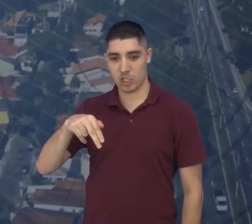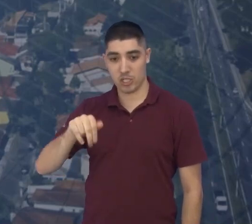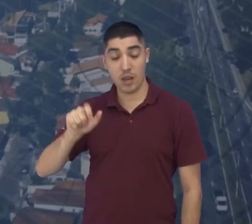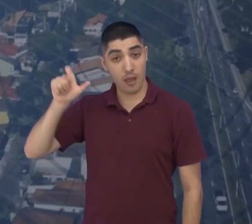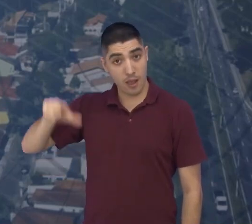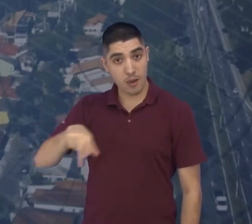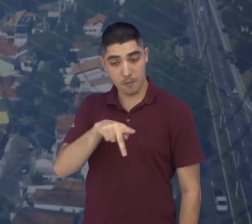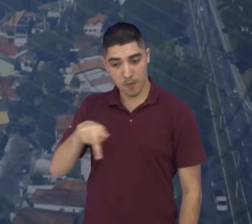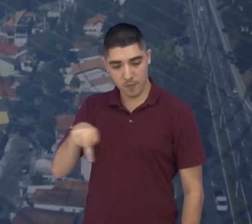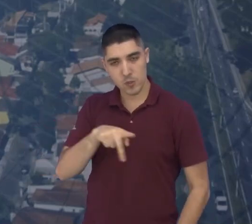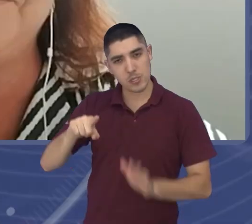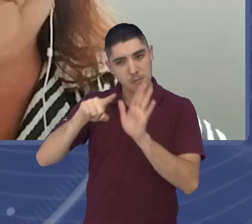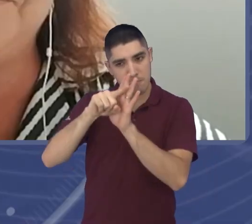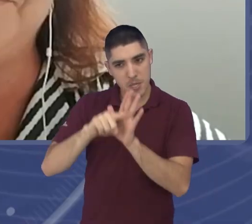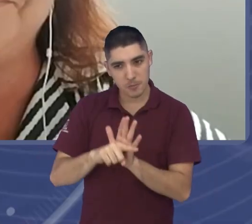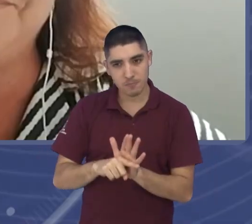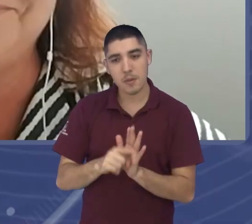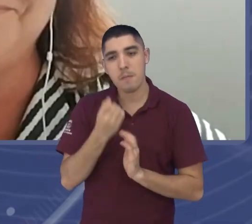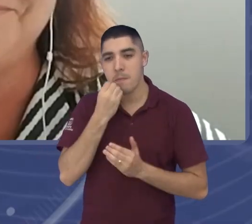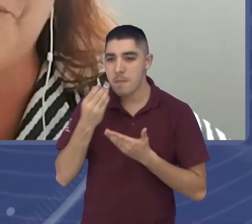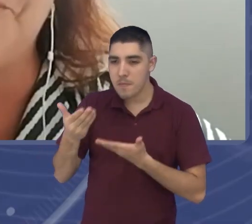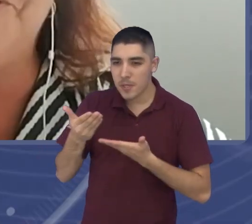Seja muito bem-vinda, Maria.